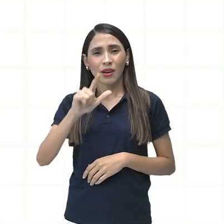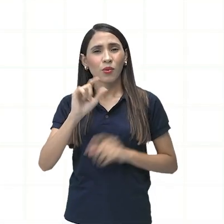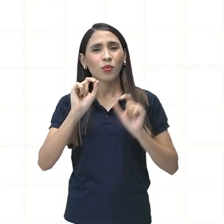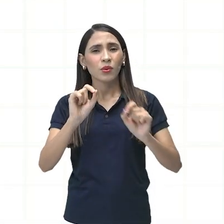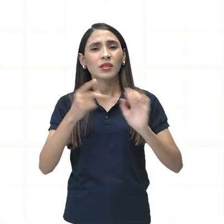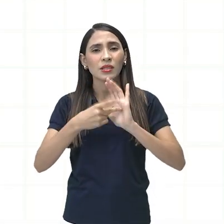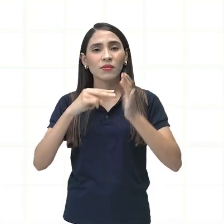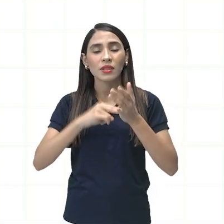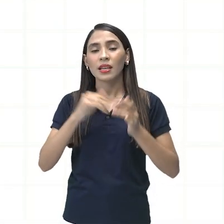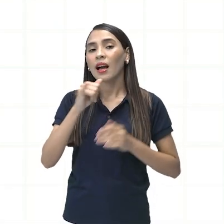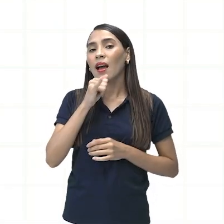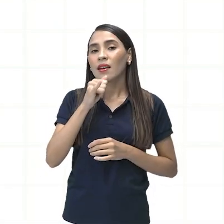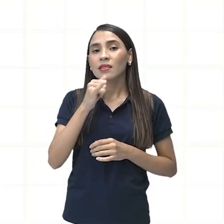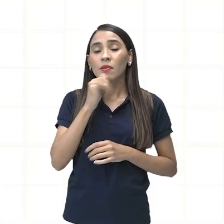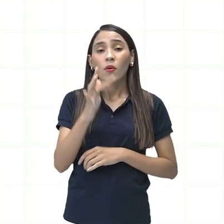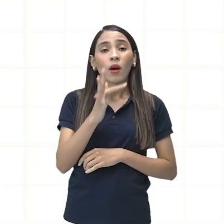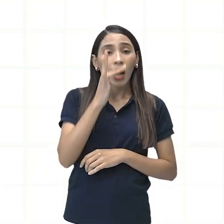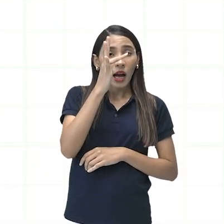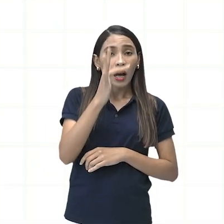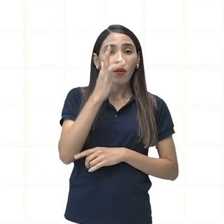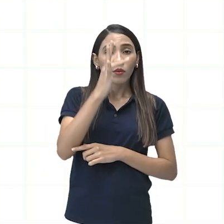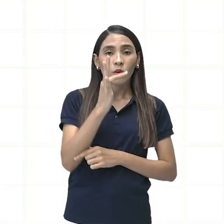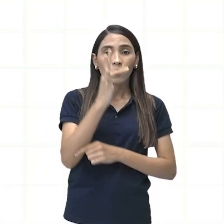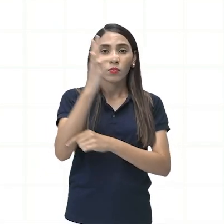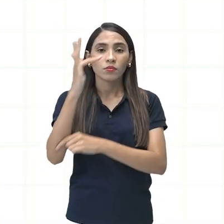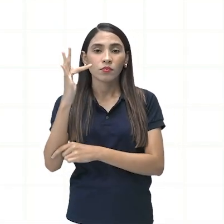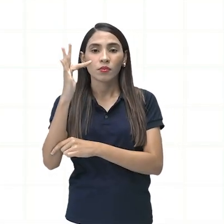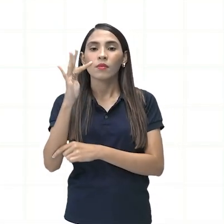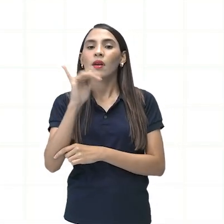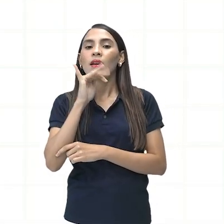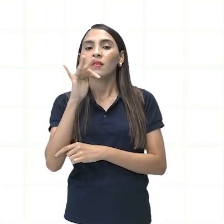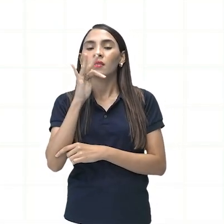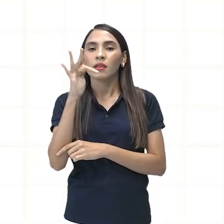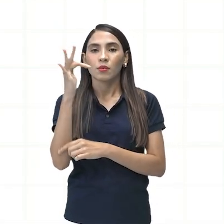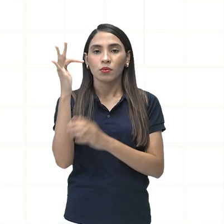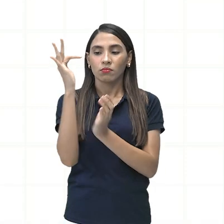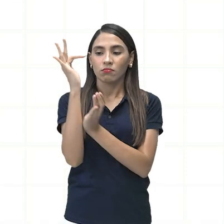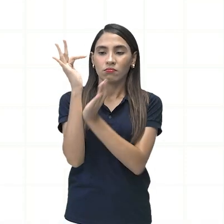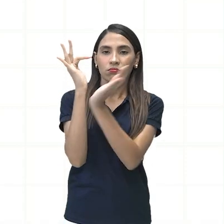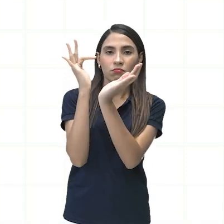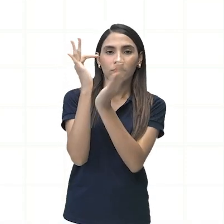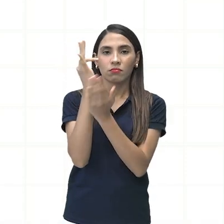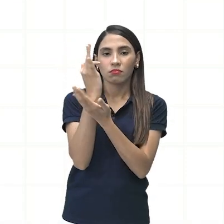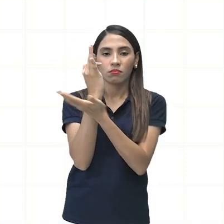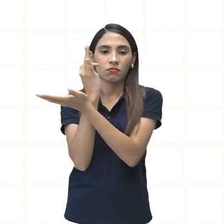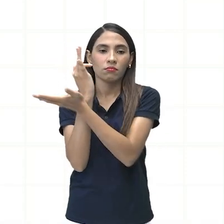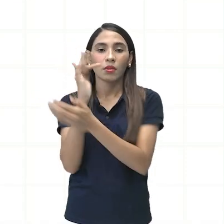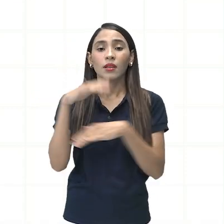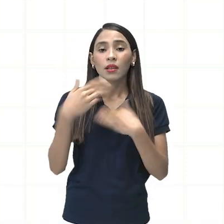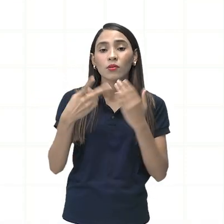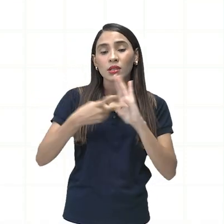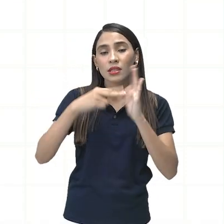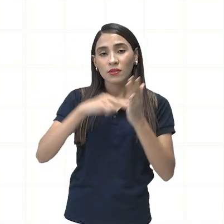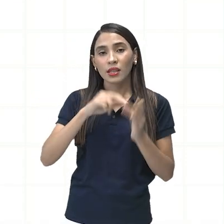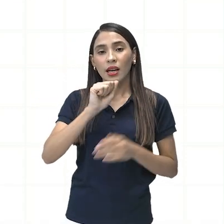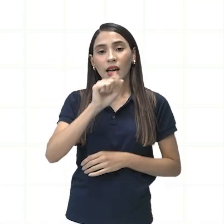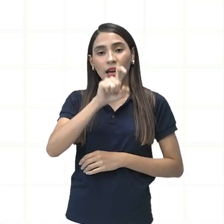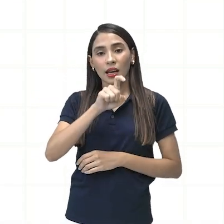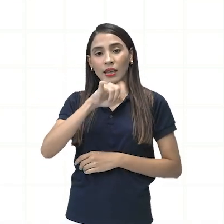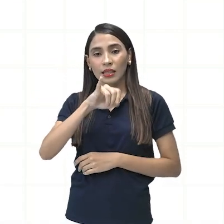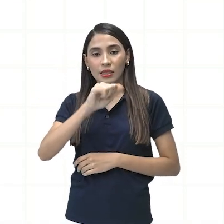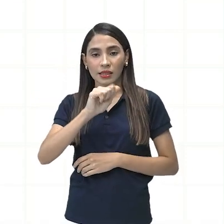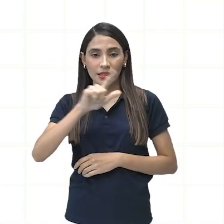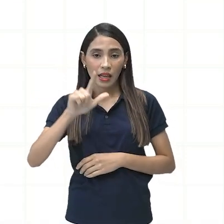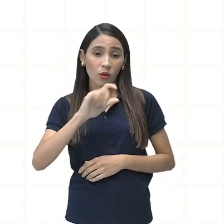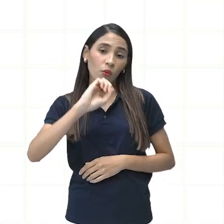Que as flores elas cresceriam ao lado nas plantas. Então, isso é o que significa uma flor